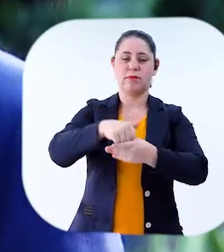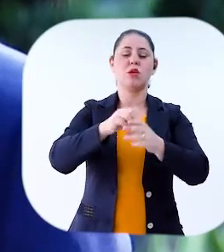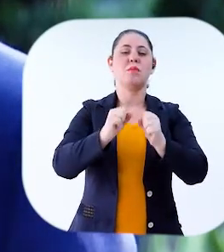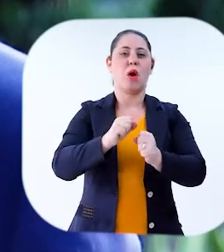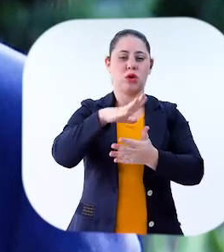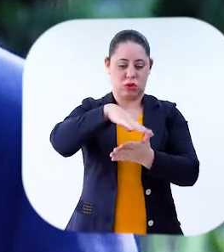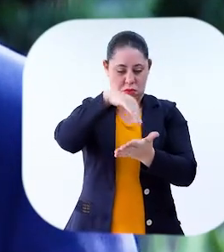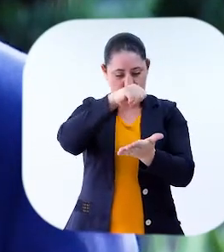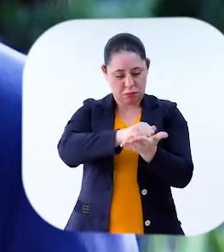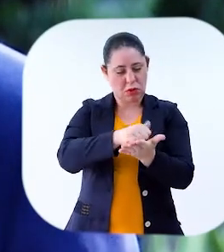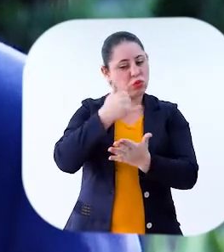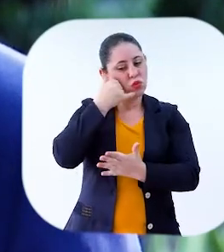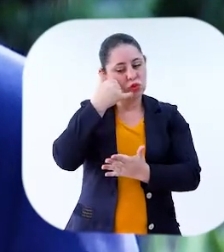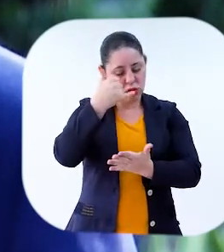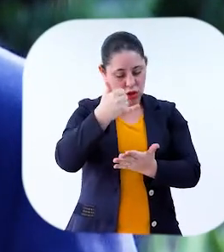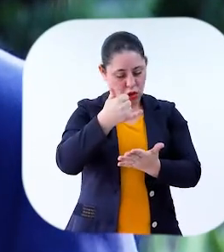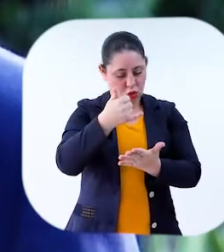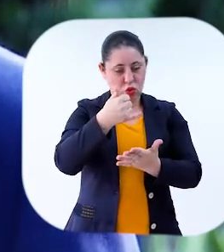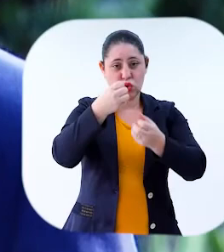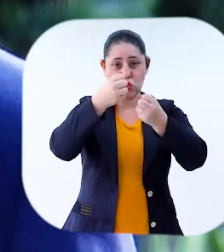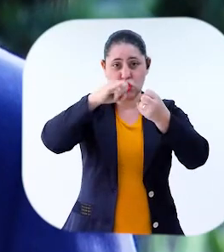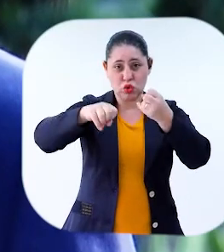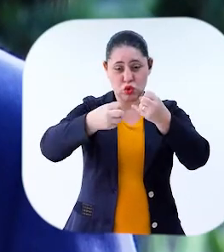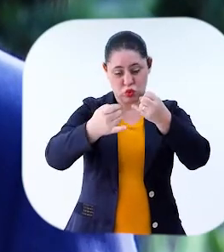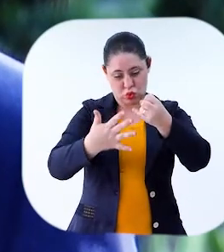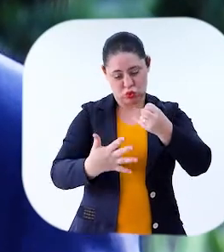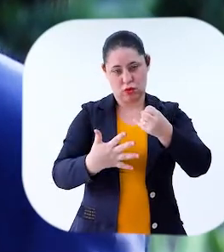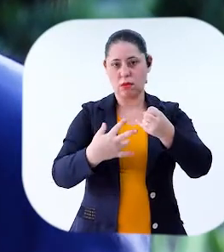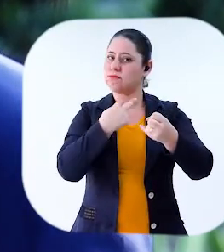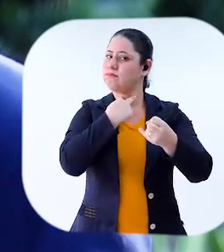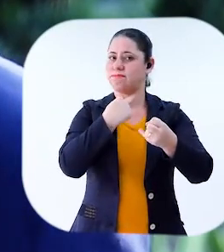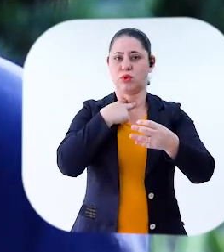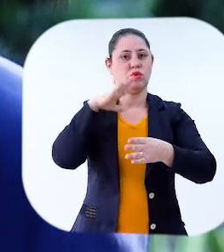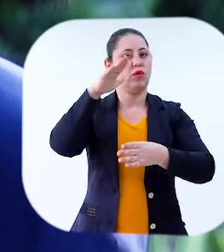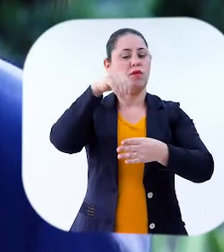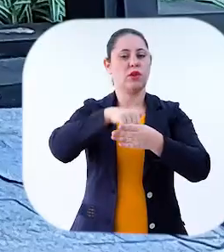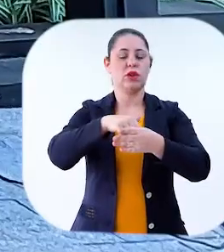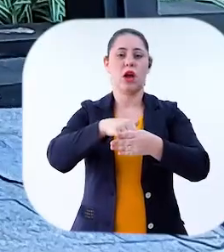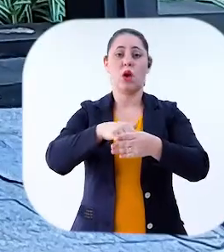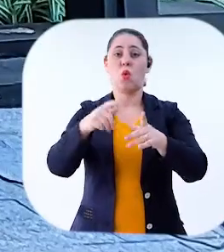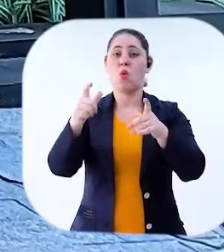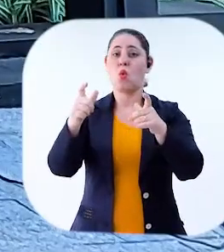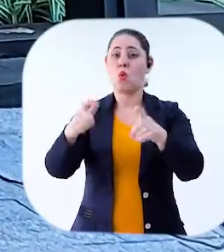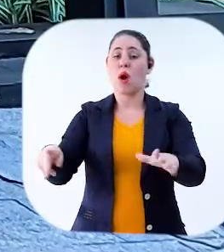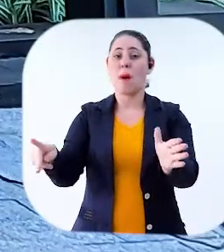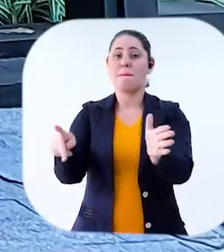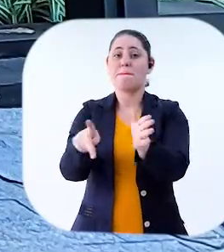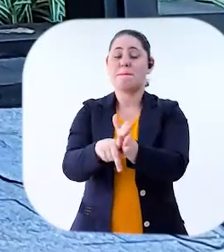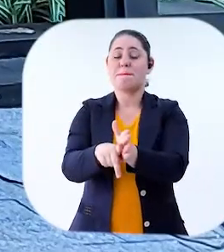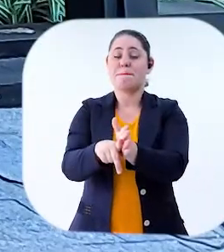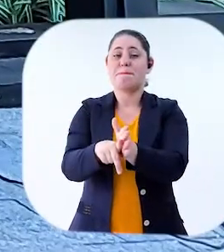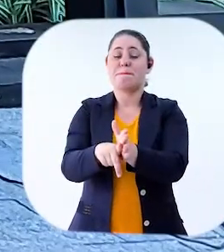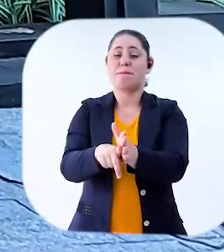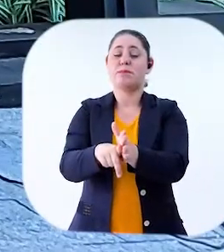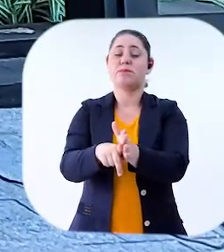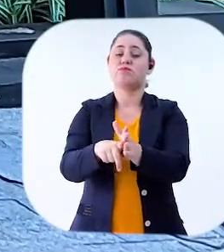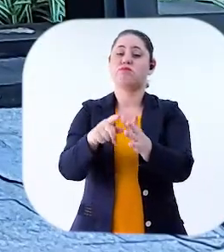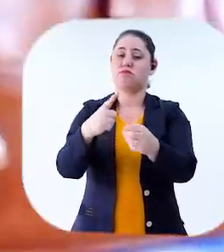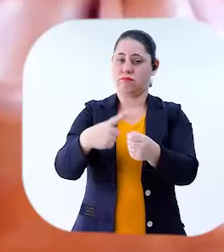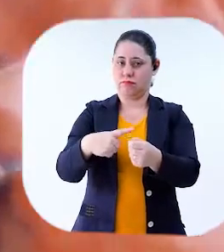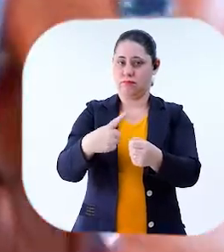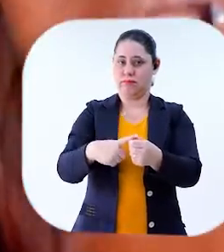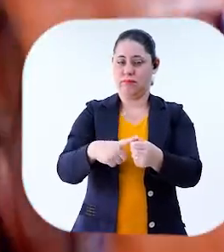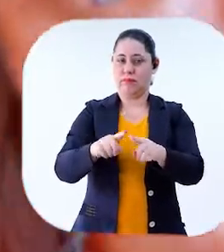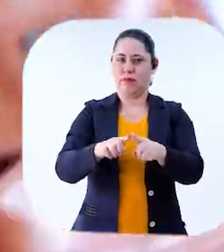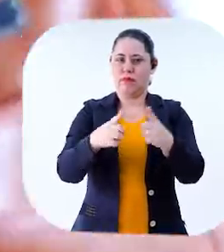pode ir lá, baixar e fazer a sua justificativa quanto à não possibilidade de votar na sua sessão eleitoral.